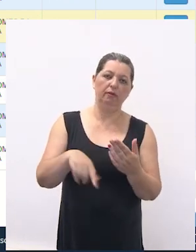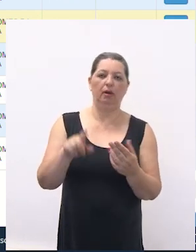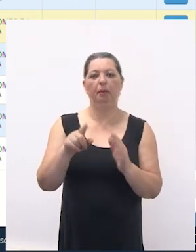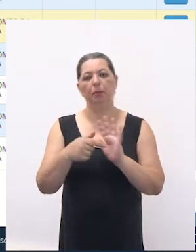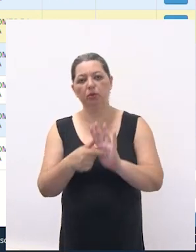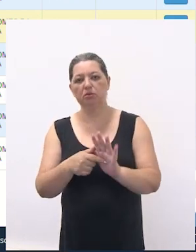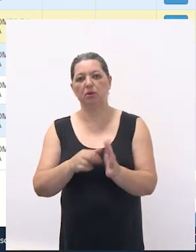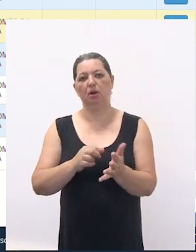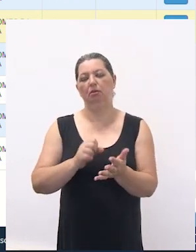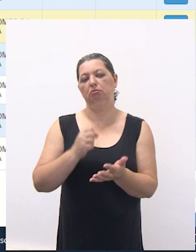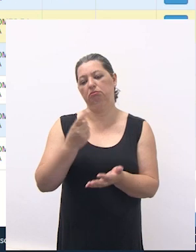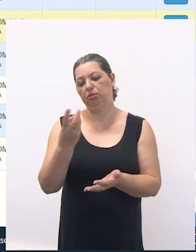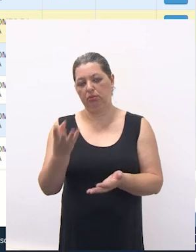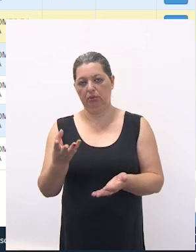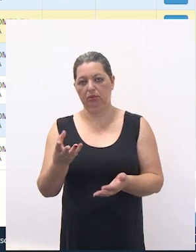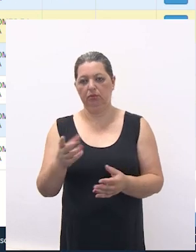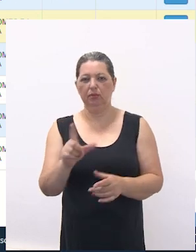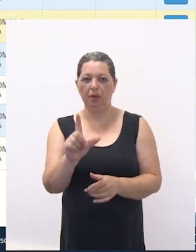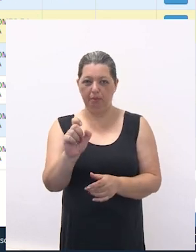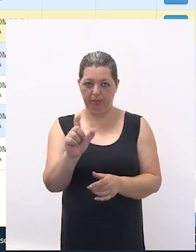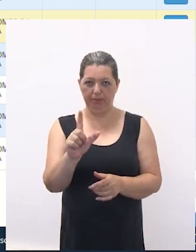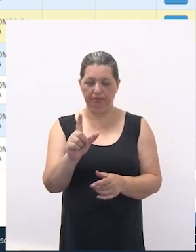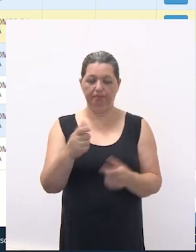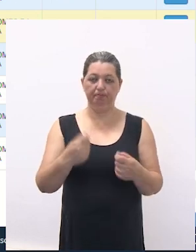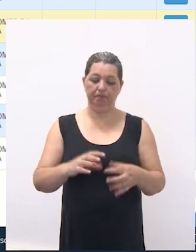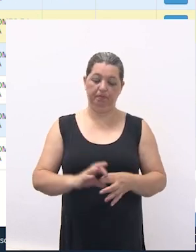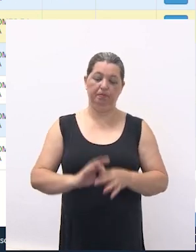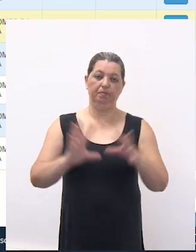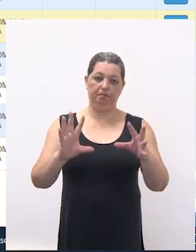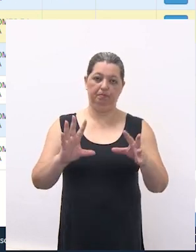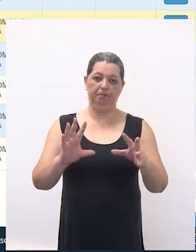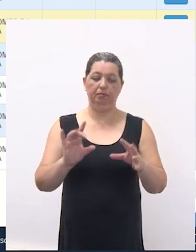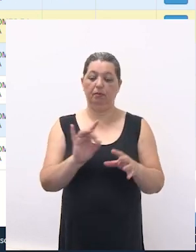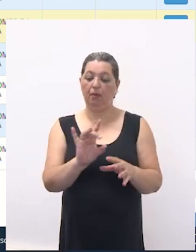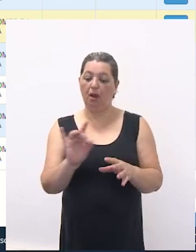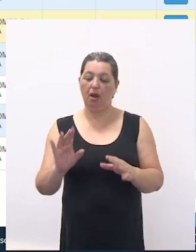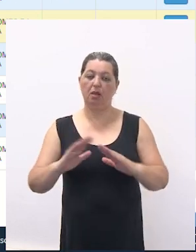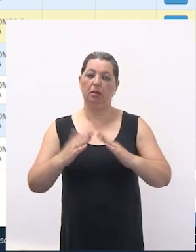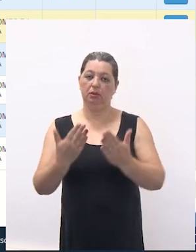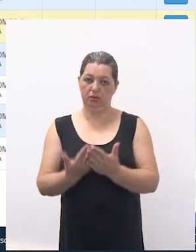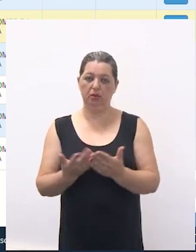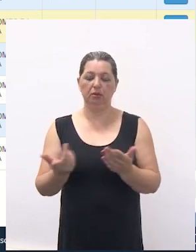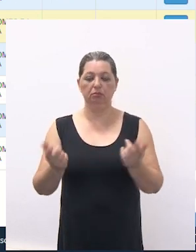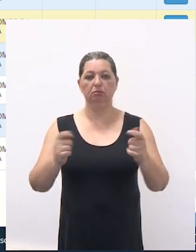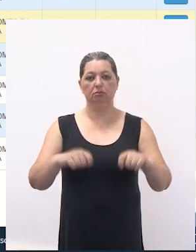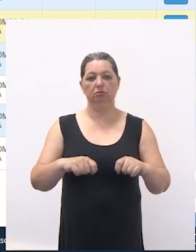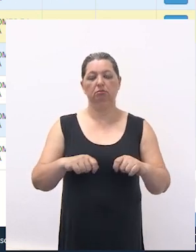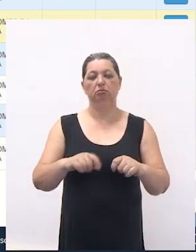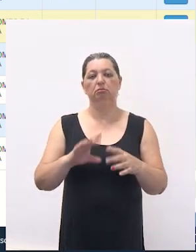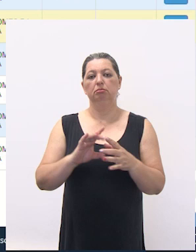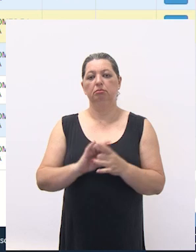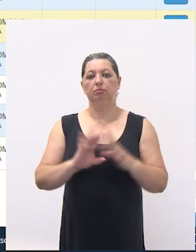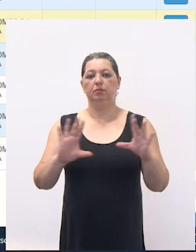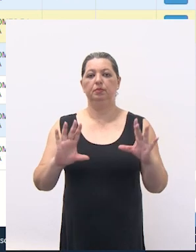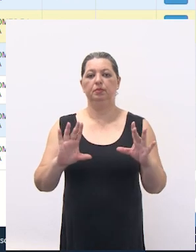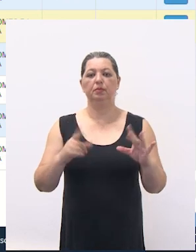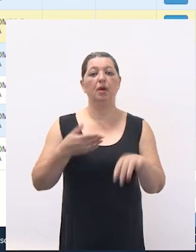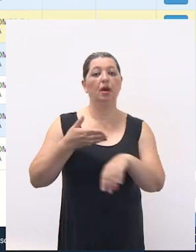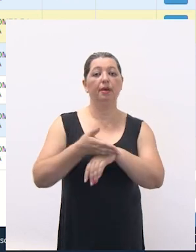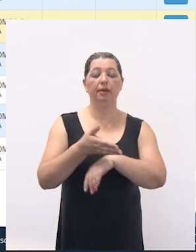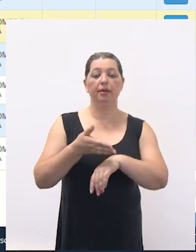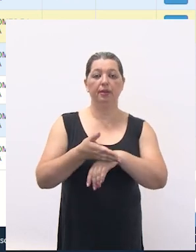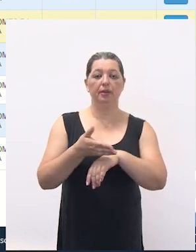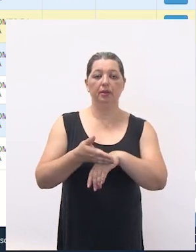eu clico lá na escola, eu tenho que habilitar a escola por escola. Então, eu habilito, entrando, eu vou ter que habilitar